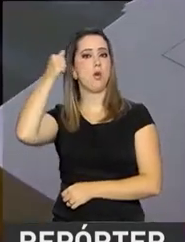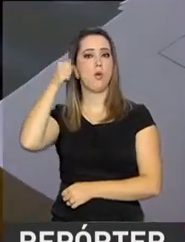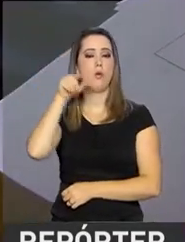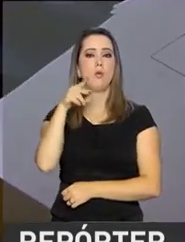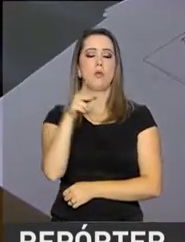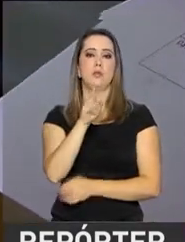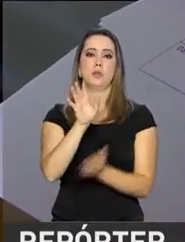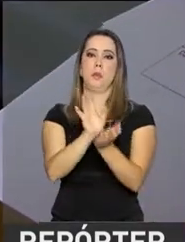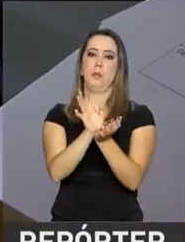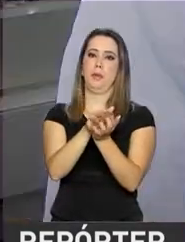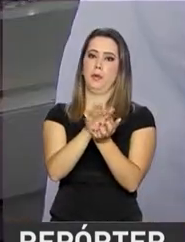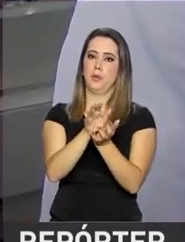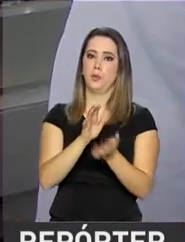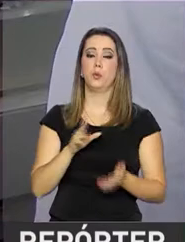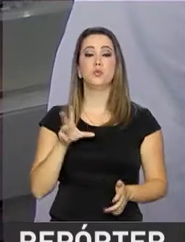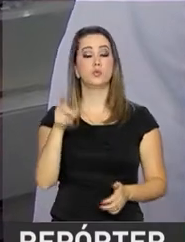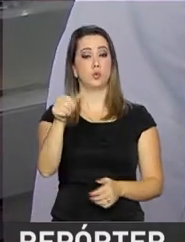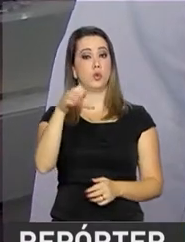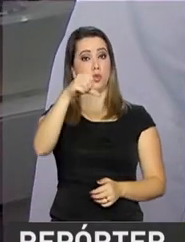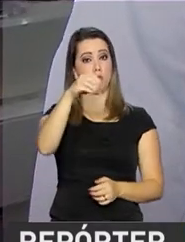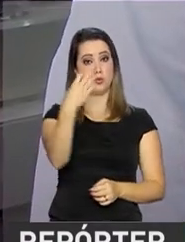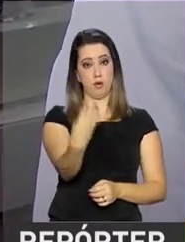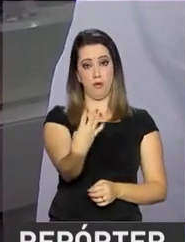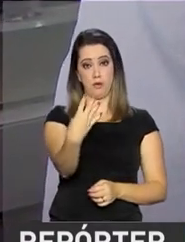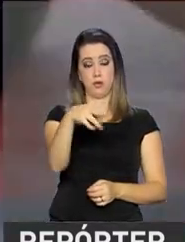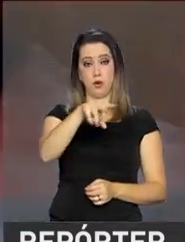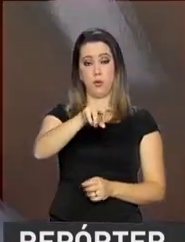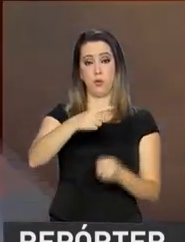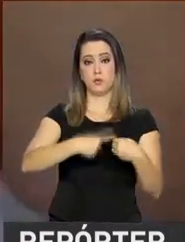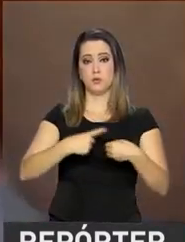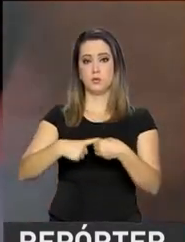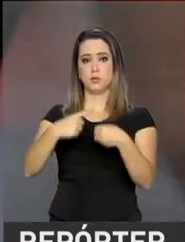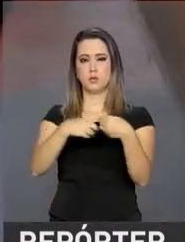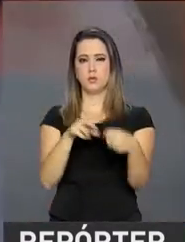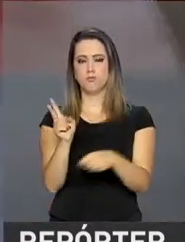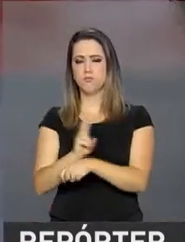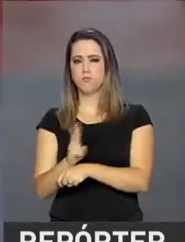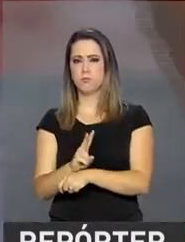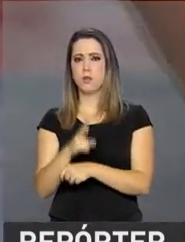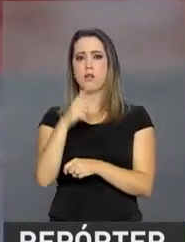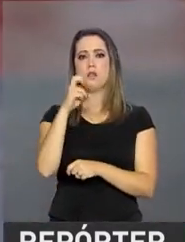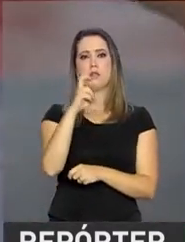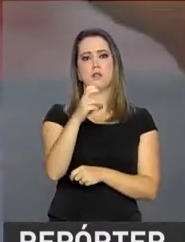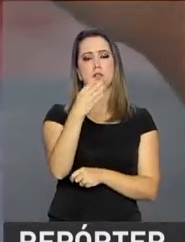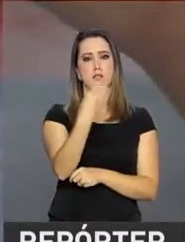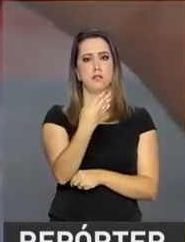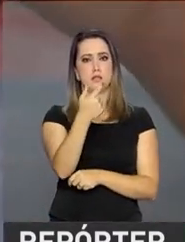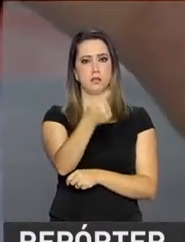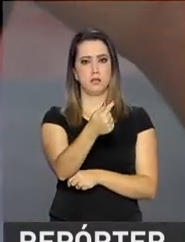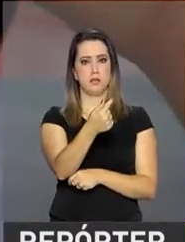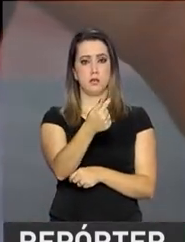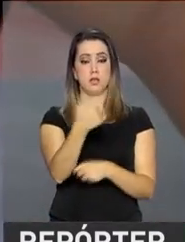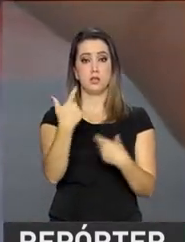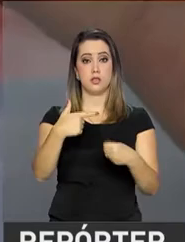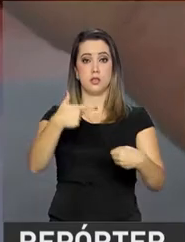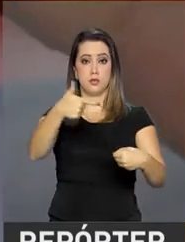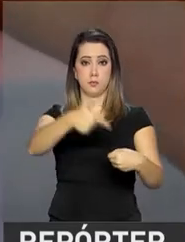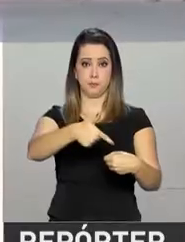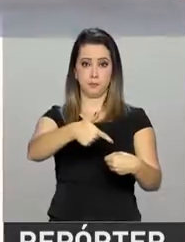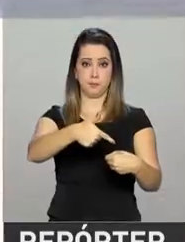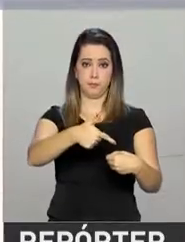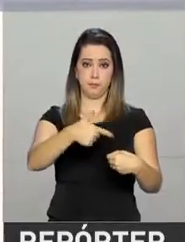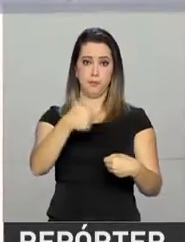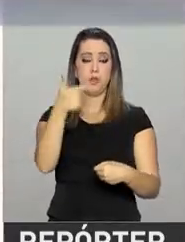e pernambuco num total de 94 municípios foram fiscalizados 547 postos revendedores